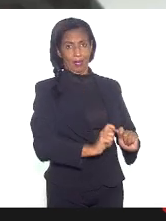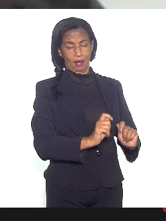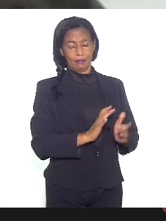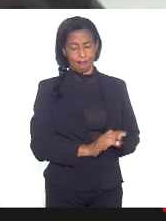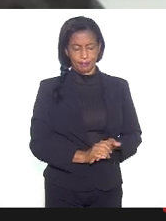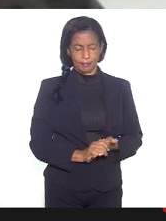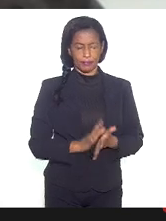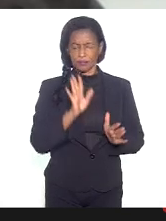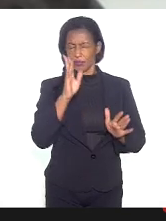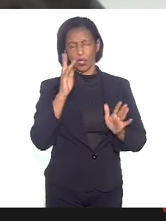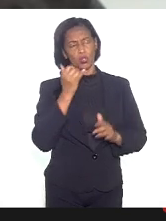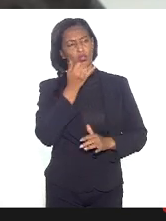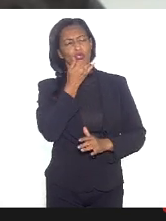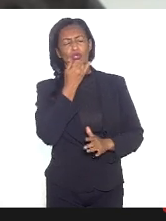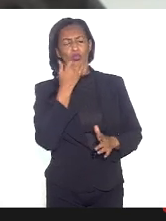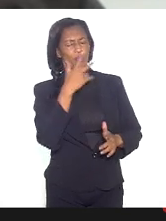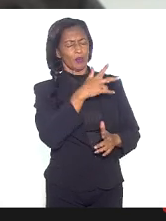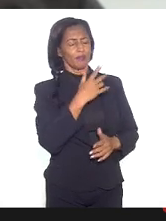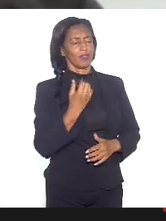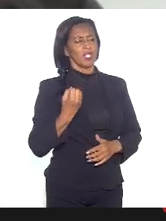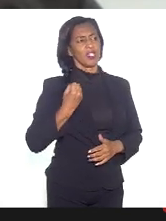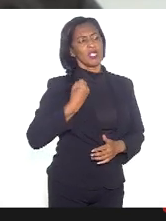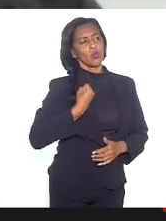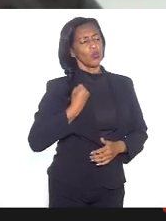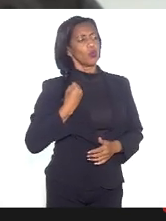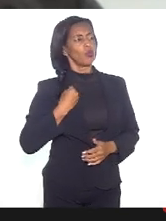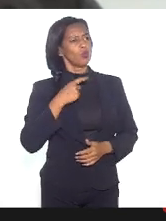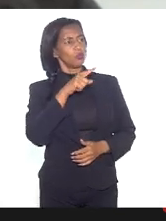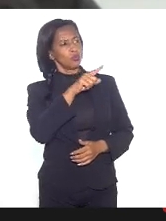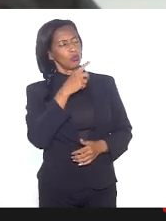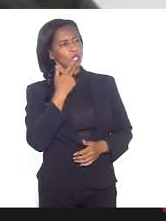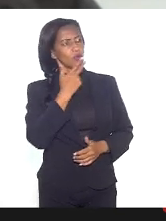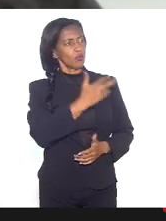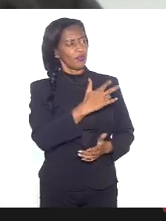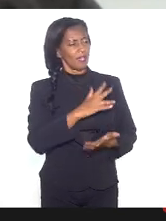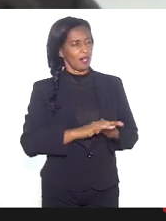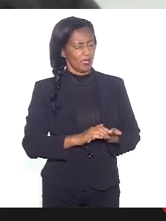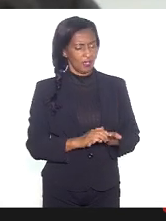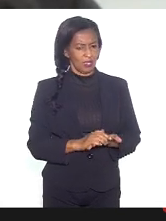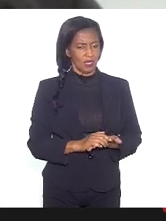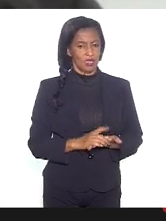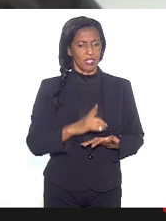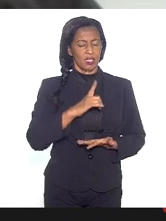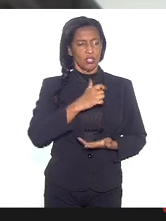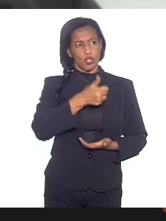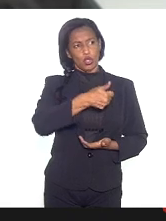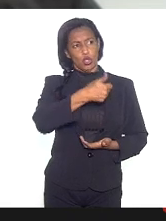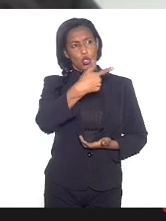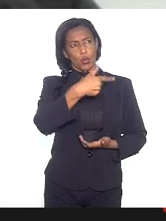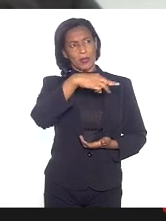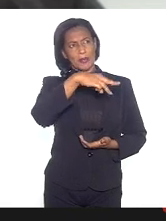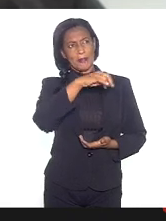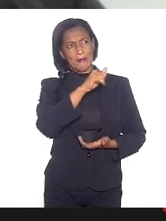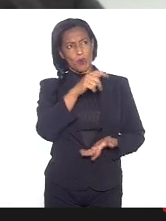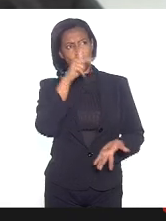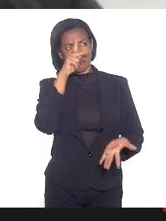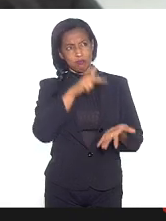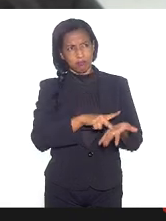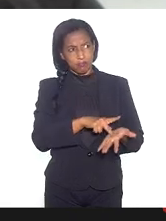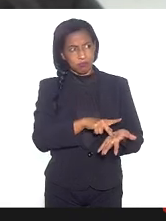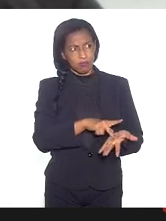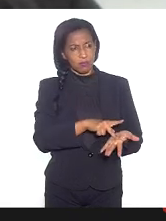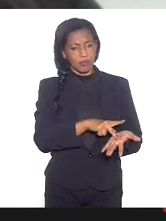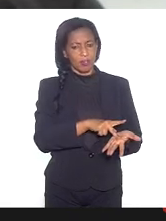número, desculpa cortar, Vossa Excelência, esse número que o senhor se refere, de 12 mil efetivos, são